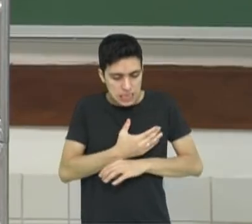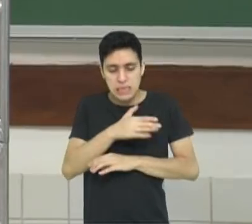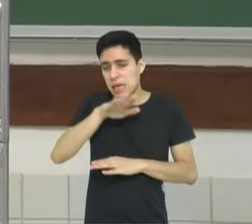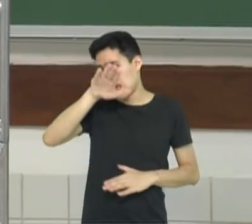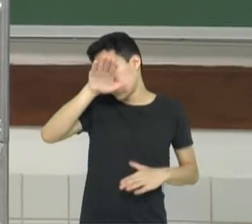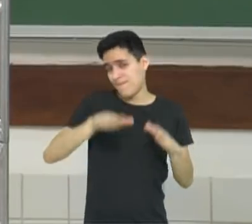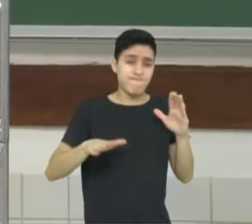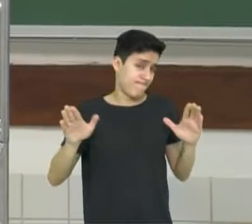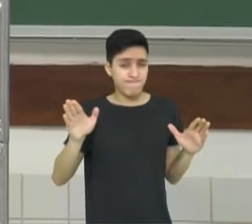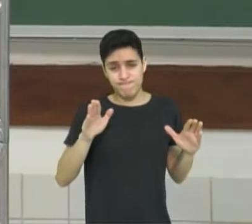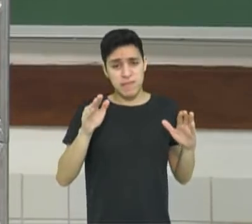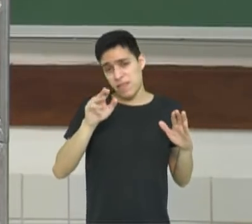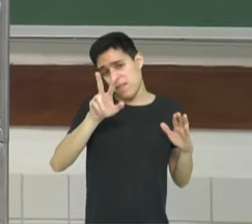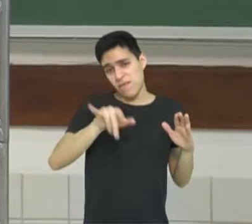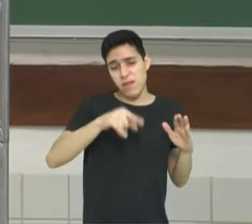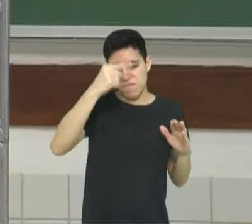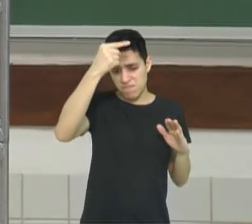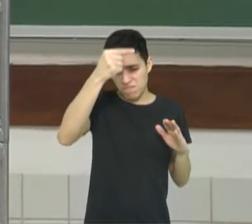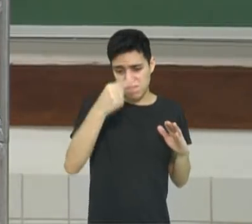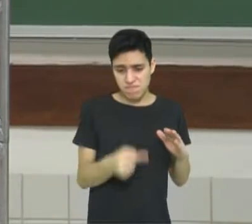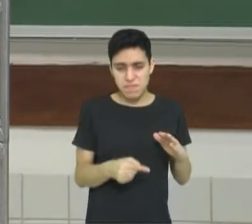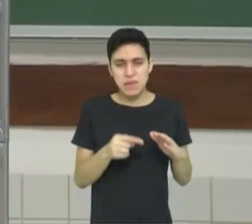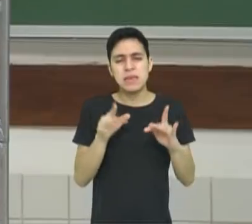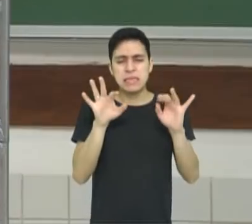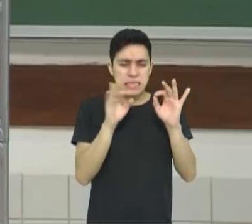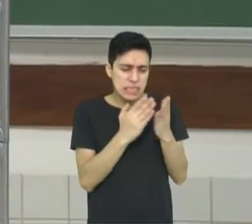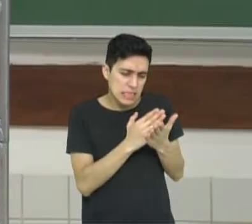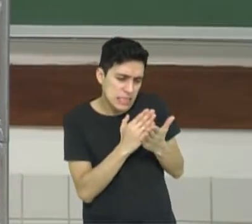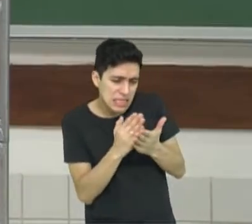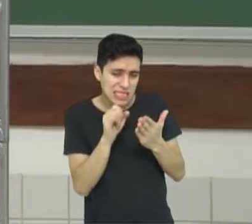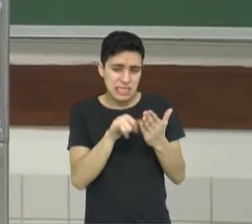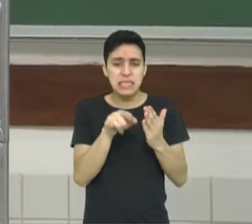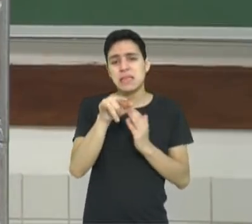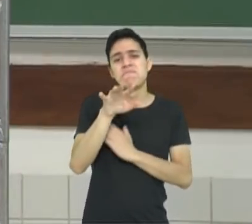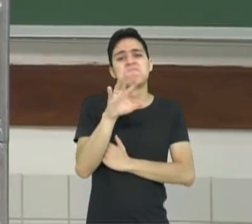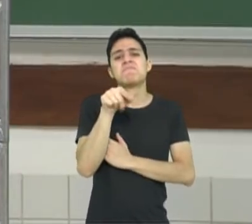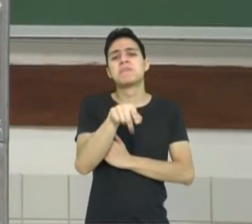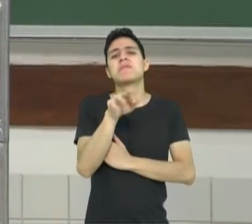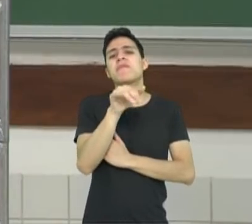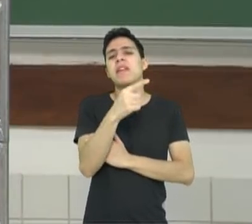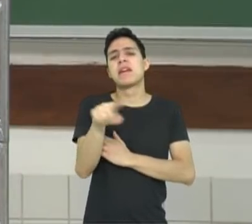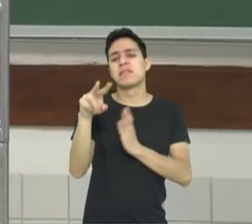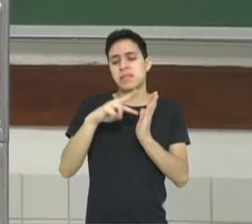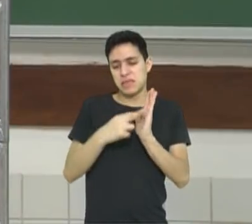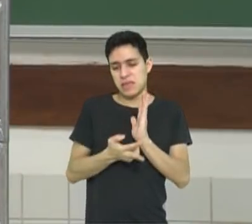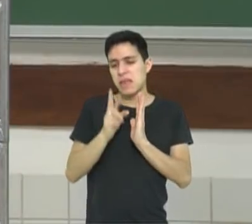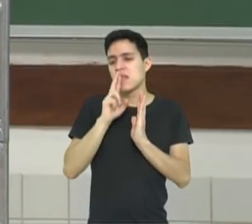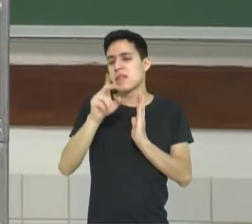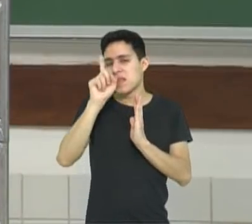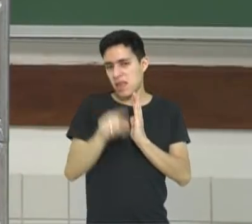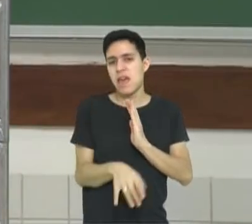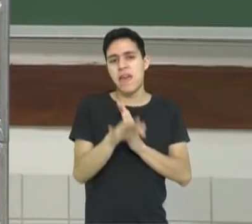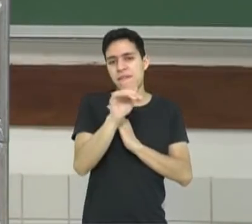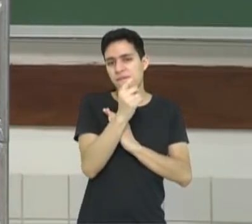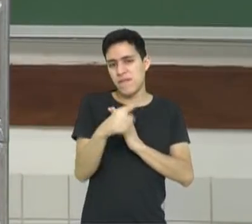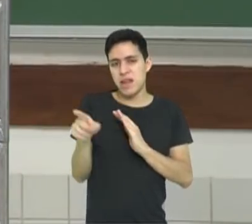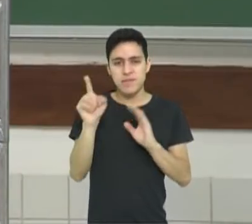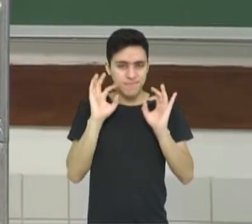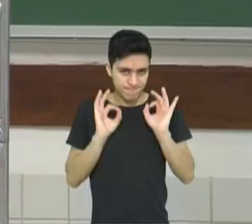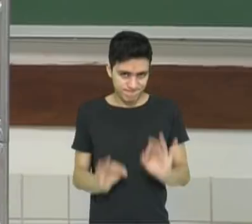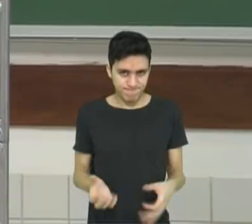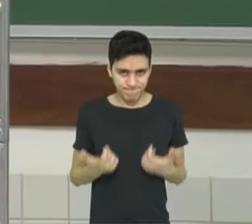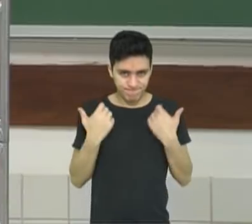Não, nem sempre, tá bom? Faça certinho, passo a passo, e se der uma fração, é porque a resposta é fracionária